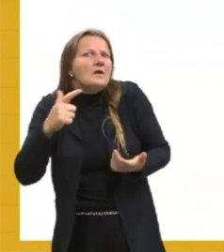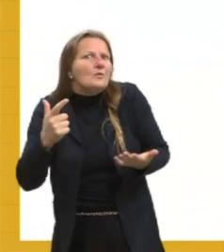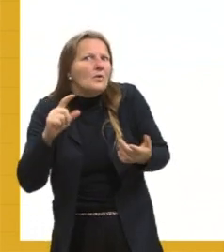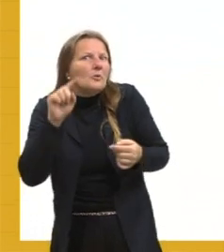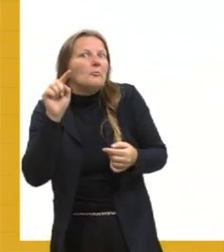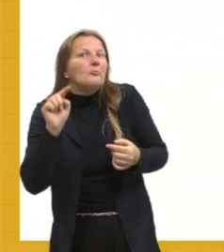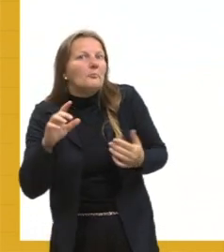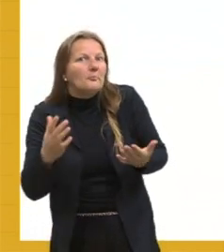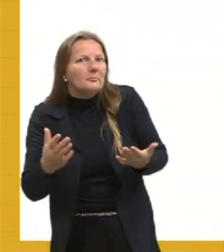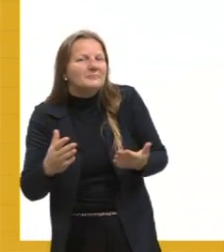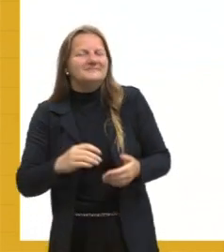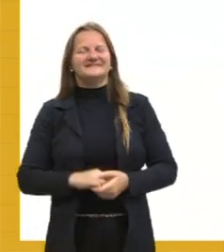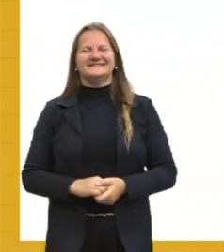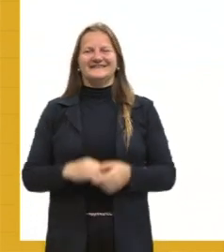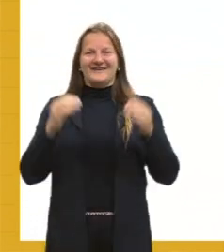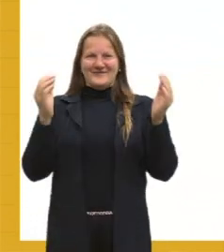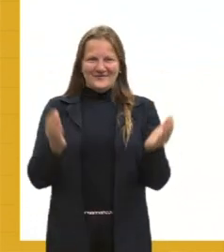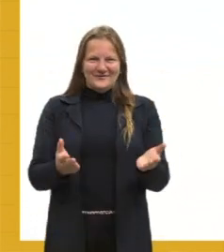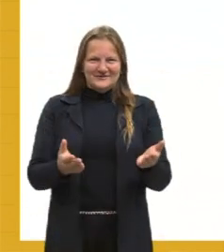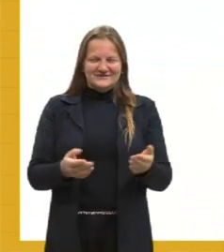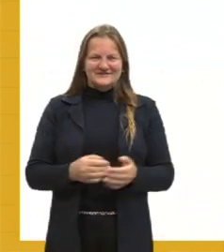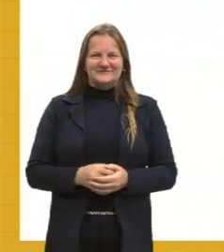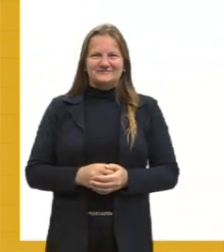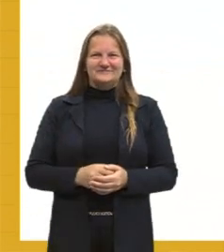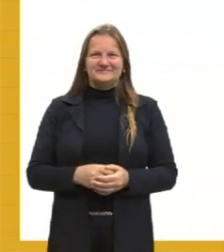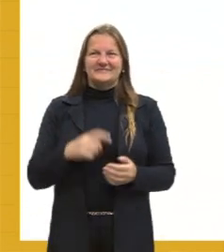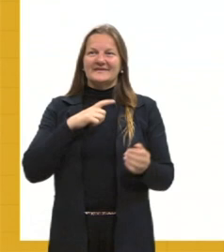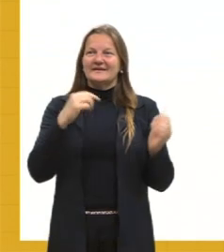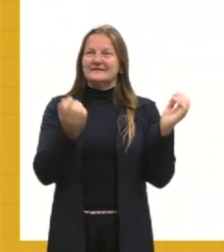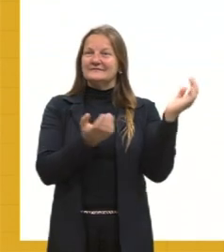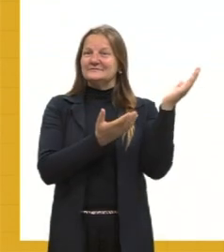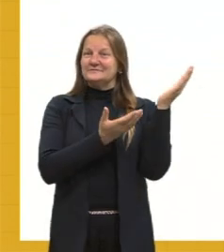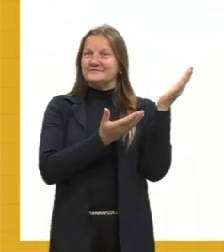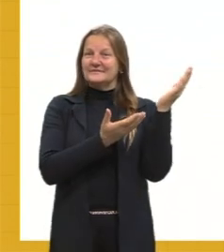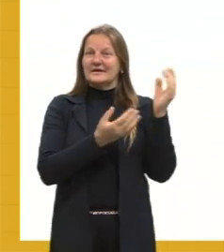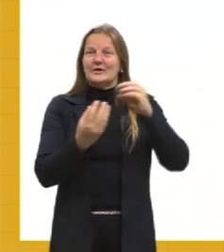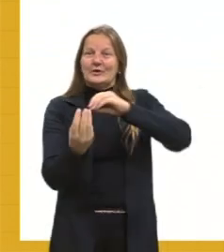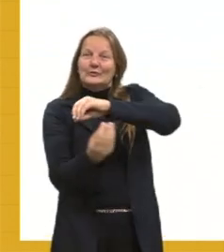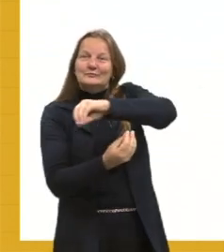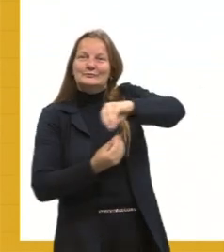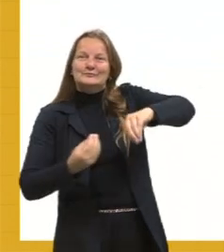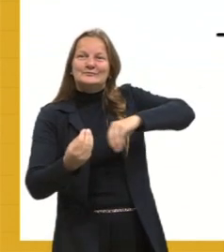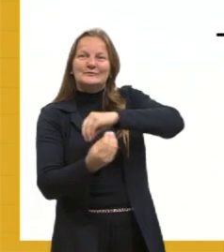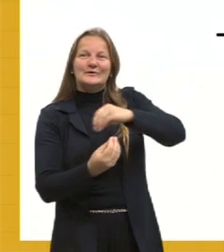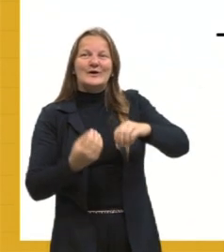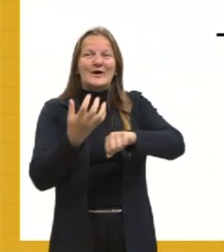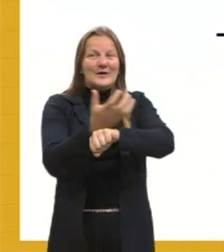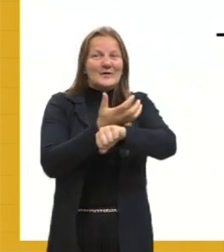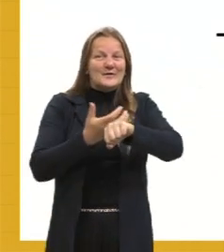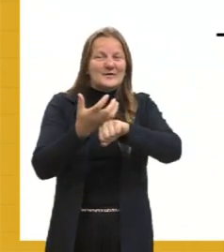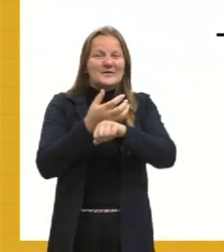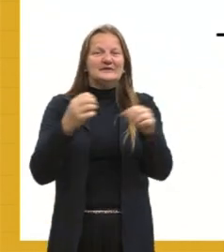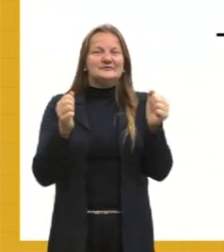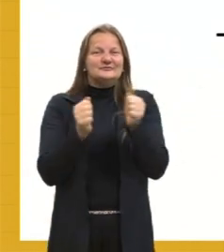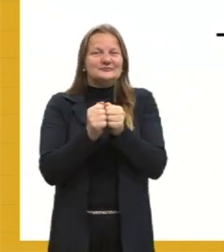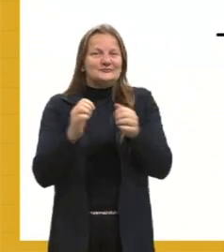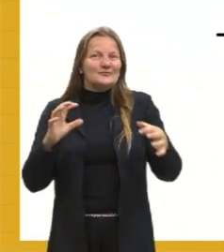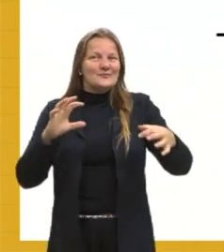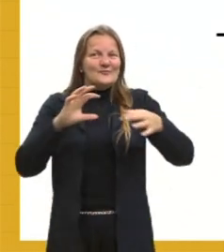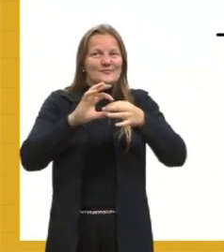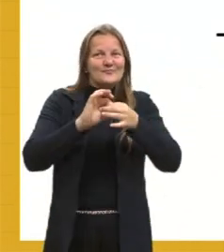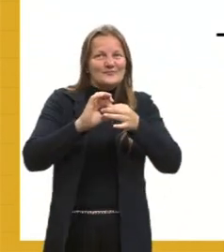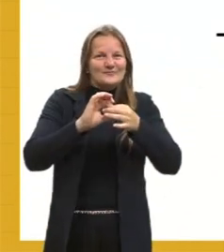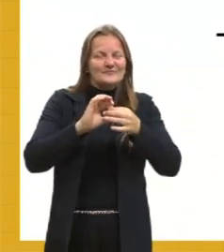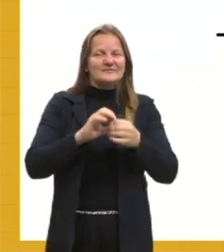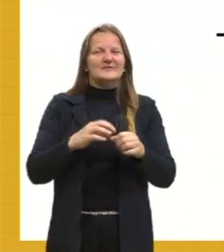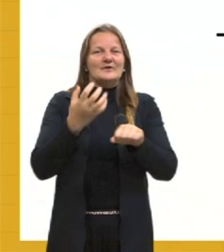então hoje como vocês estão vendo aí ela vai ser uma aula em parceria né a gente Pensou em uma